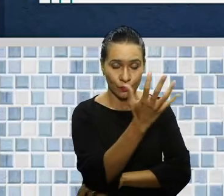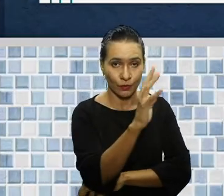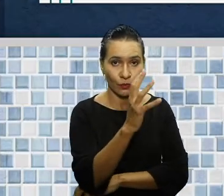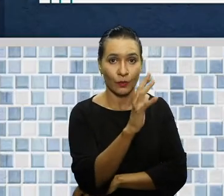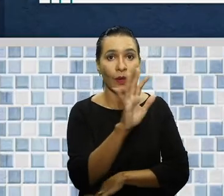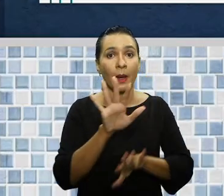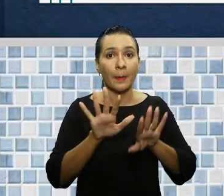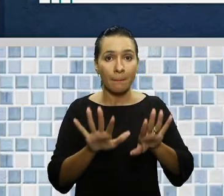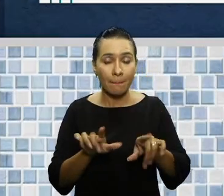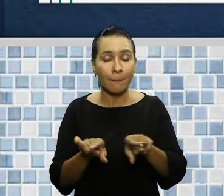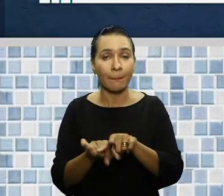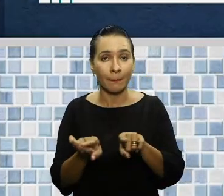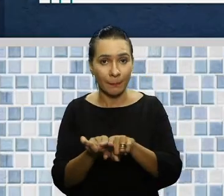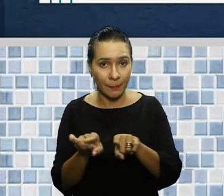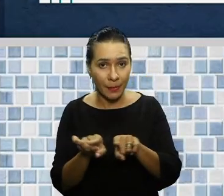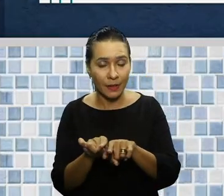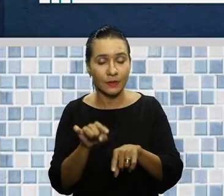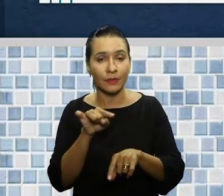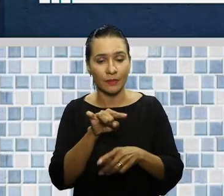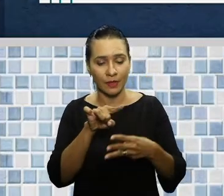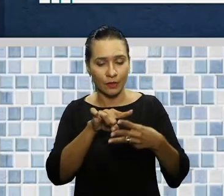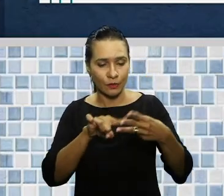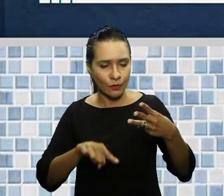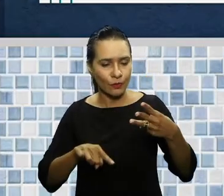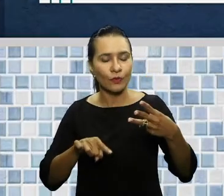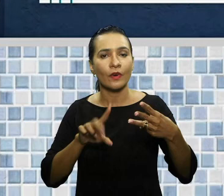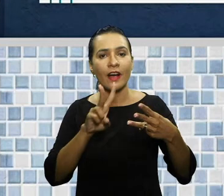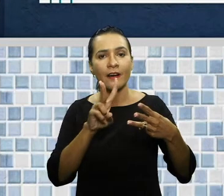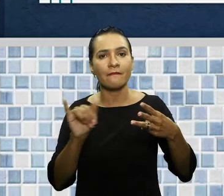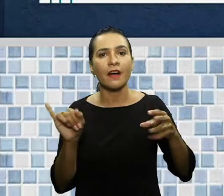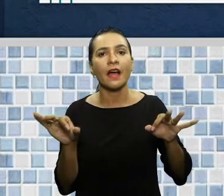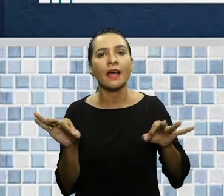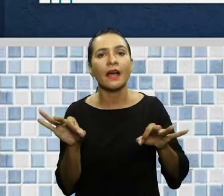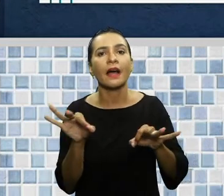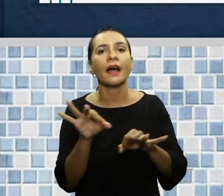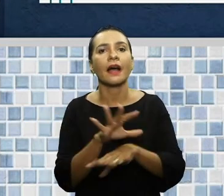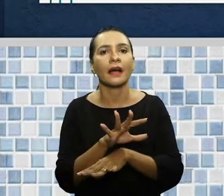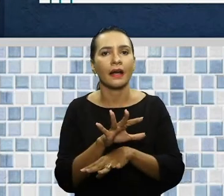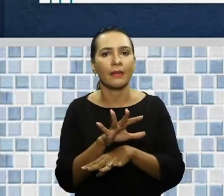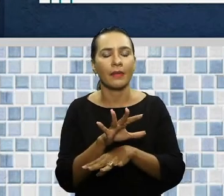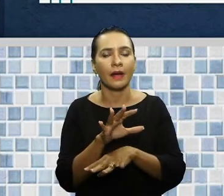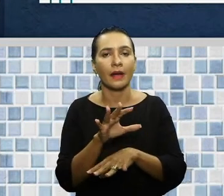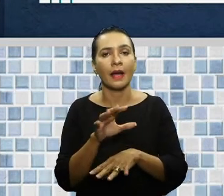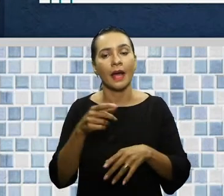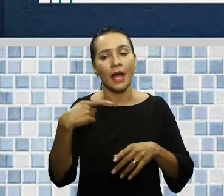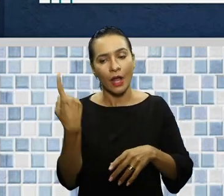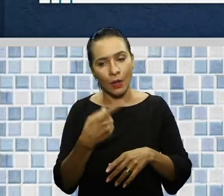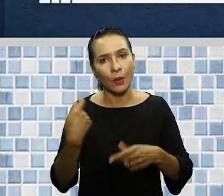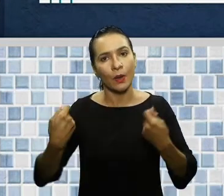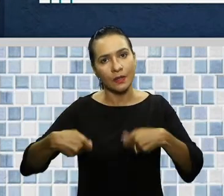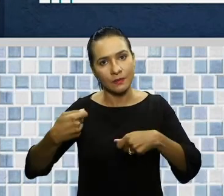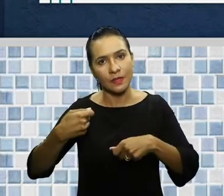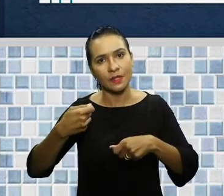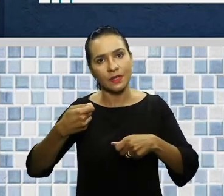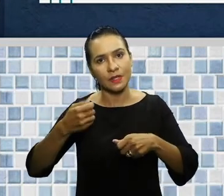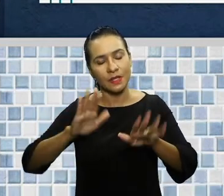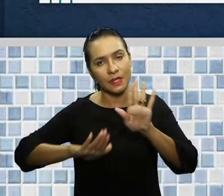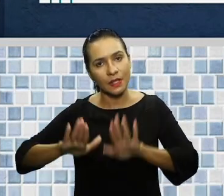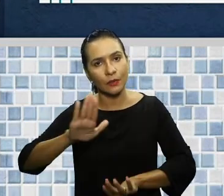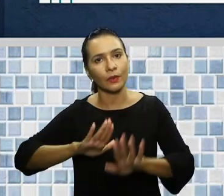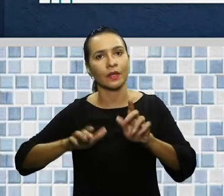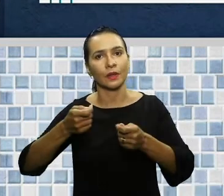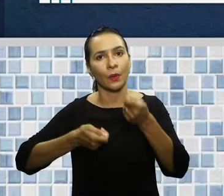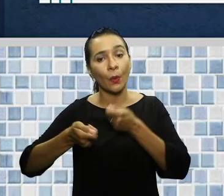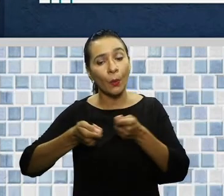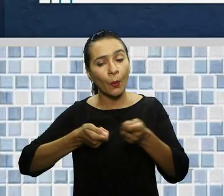ambientais, ele também corre o risco de acabar, né, se ele não for utilizado de uma maneira mais adequada.